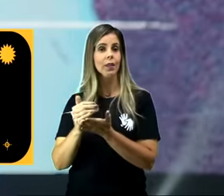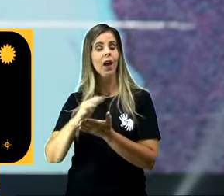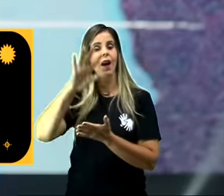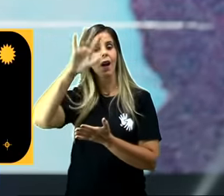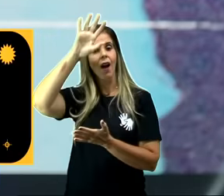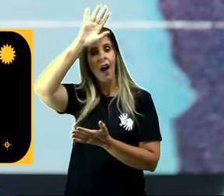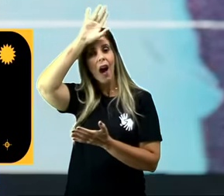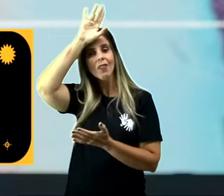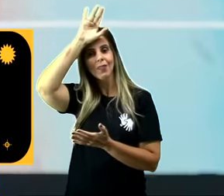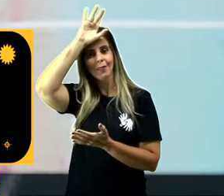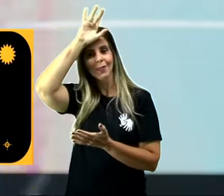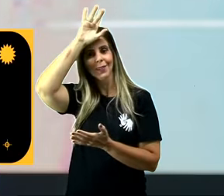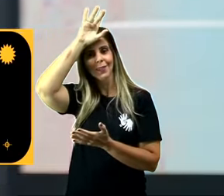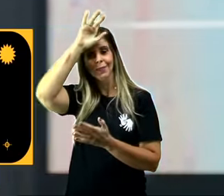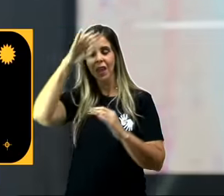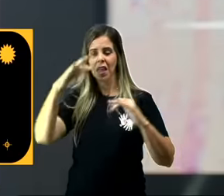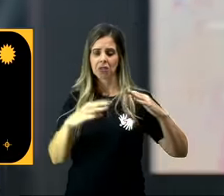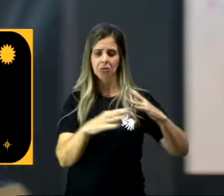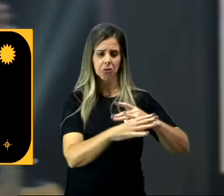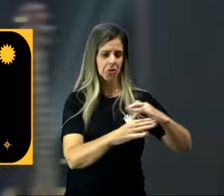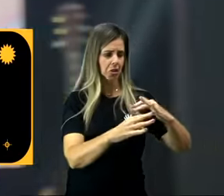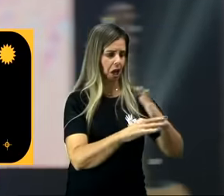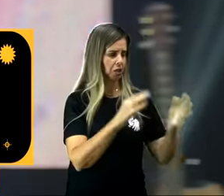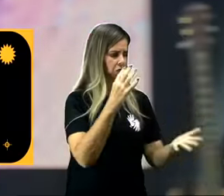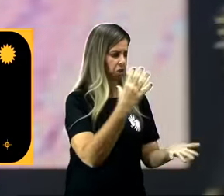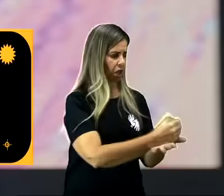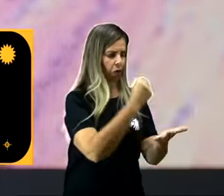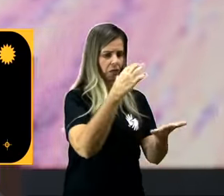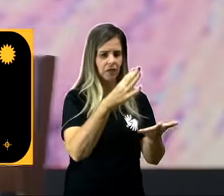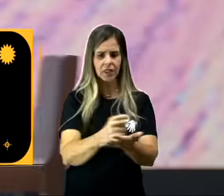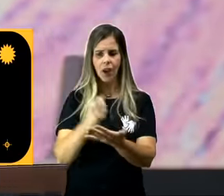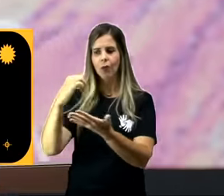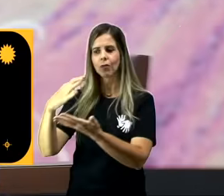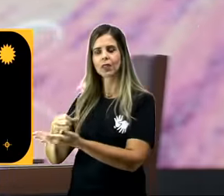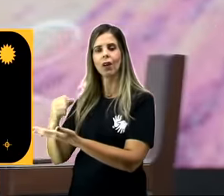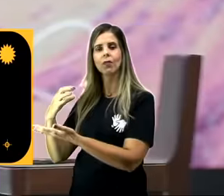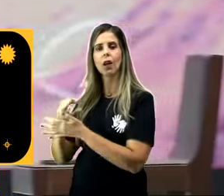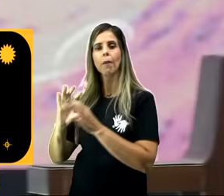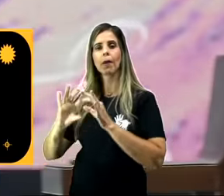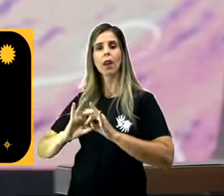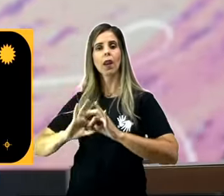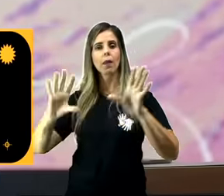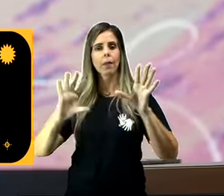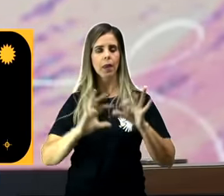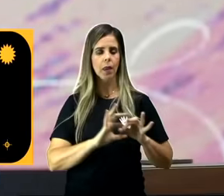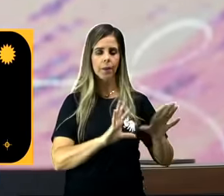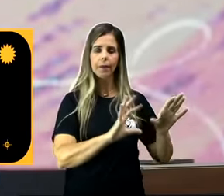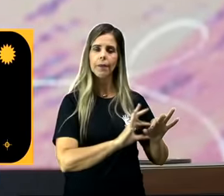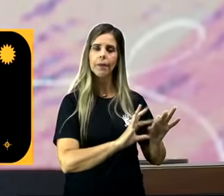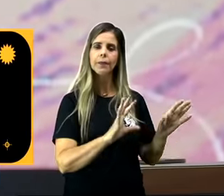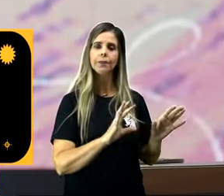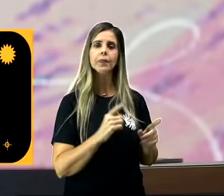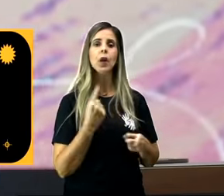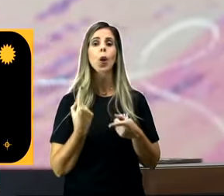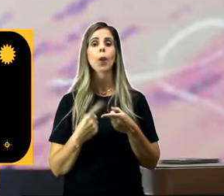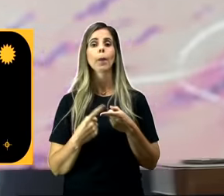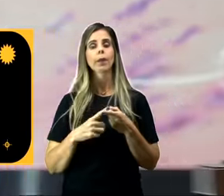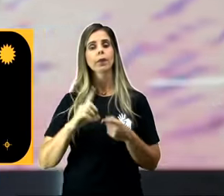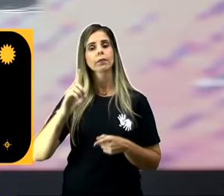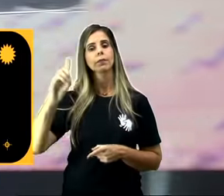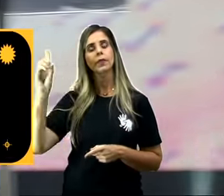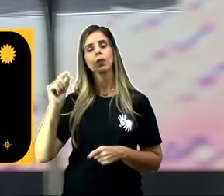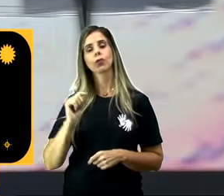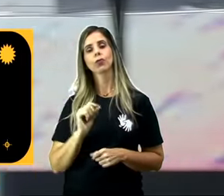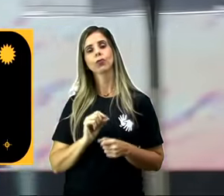Eu vou varrer todas as cidades por onde você passar. Quem está ouvindo o que eu estou pregando? Agora, sabe por que Deus fez avivamento? Porque avivamento